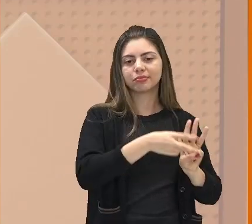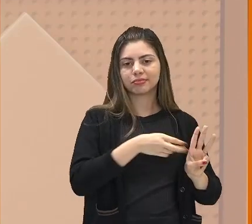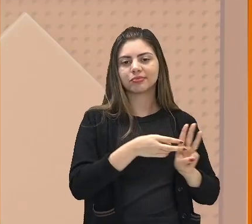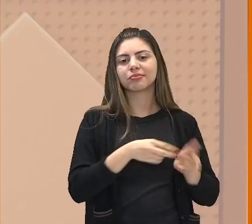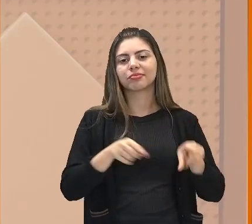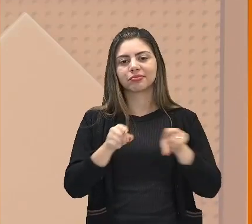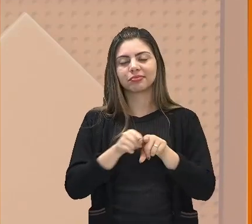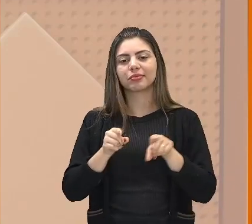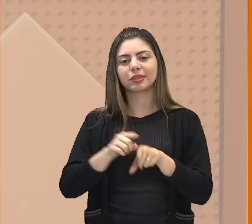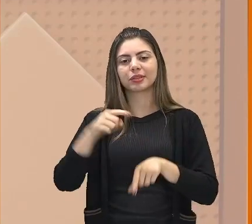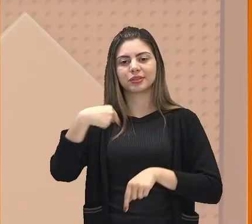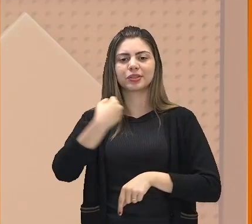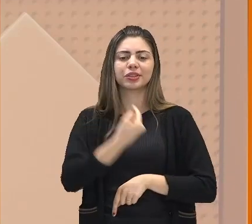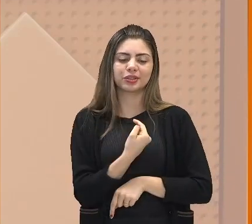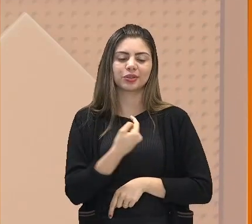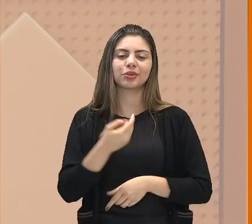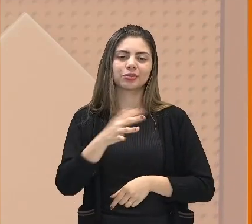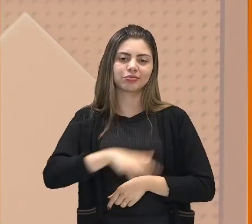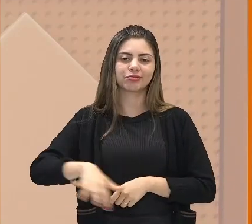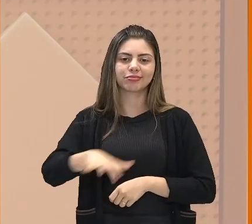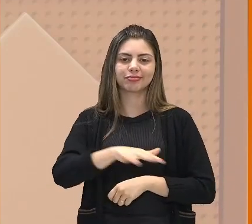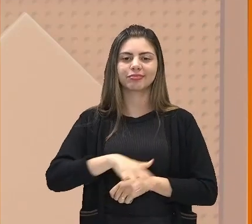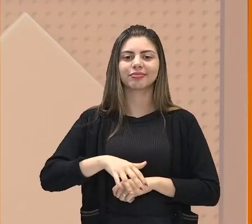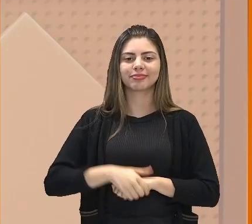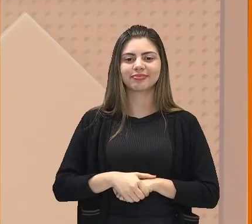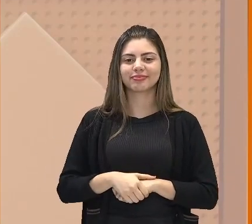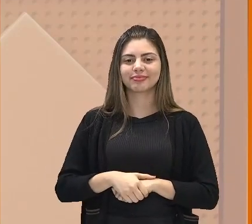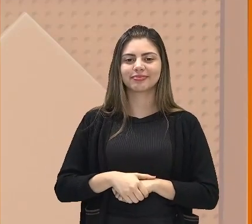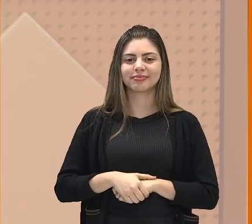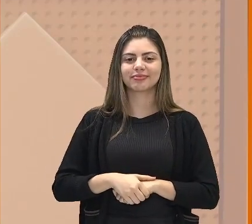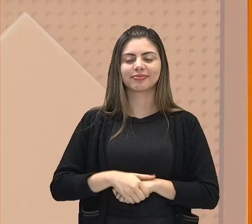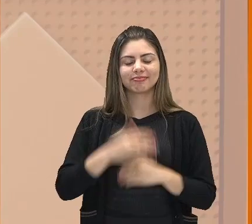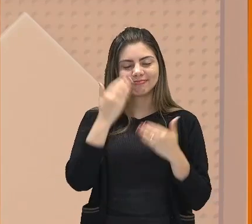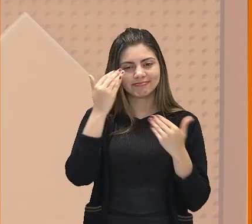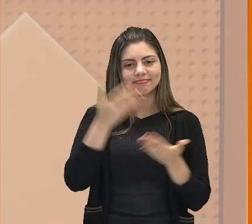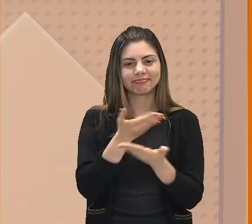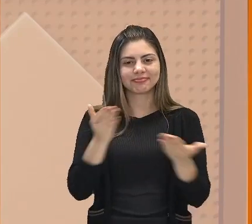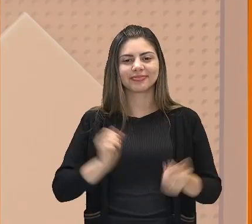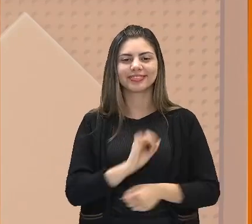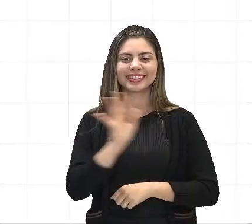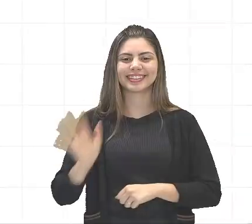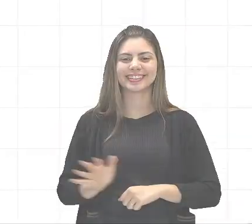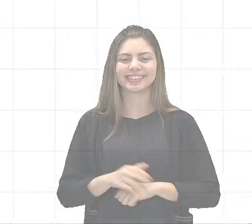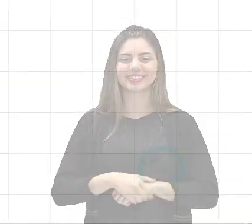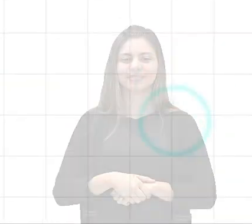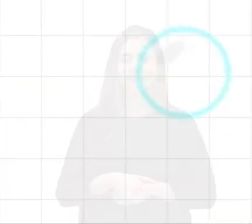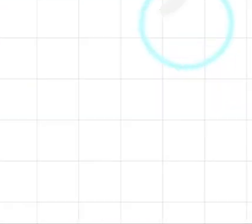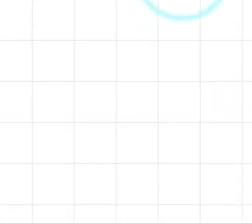indígenas que nós estamos inseridos, ok? Obrigada, até a próxima!